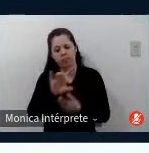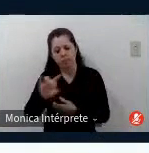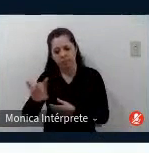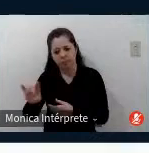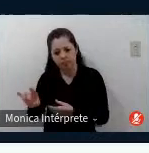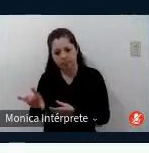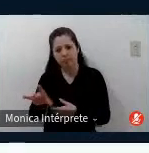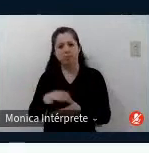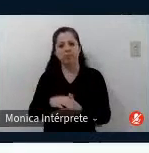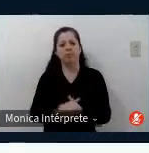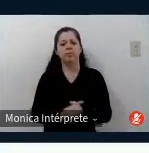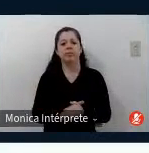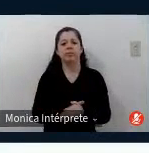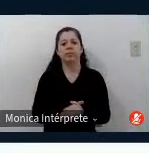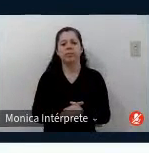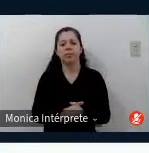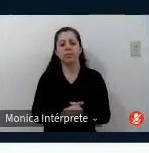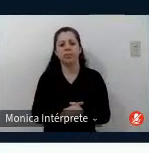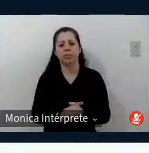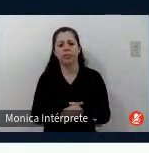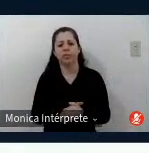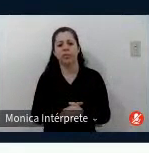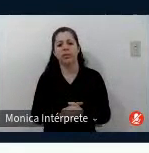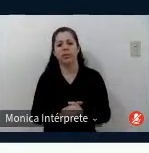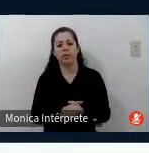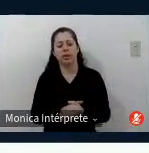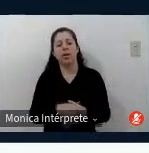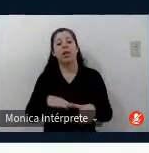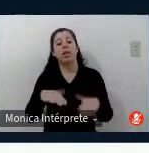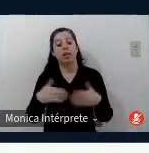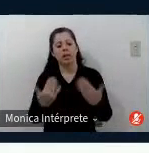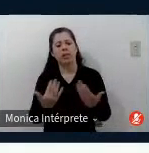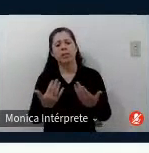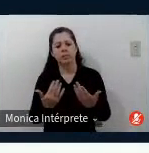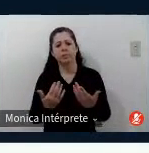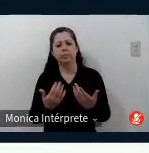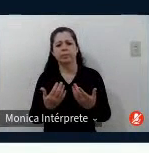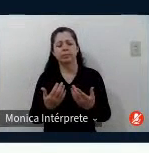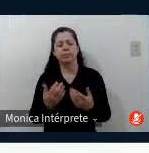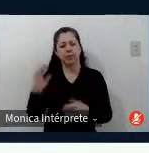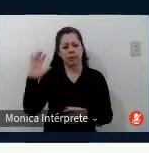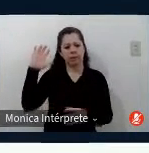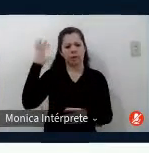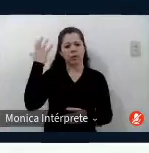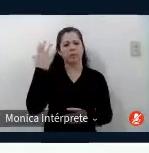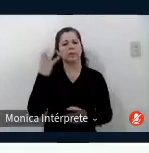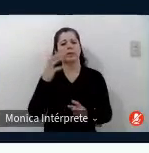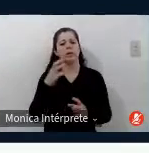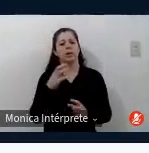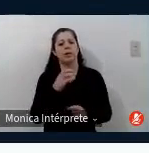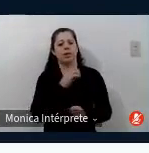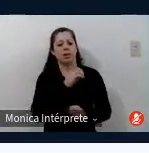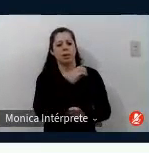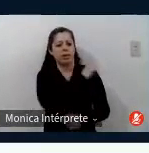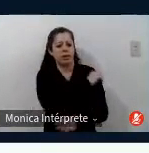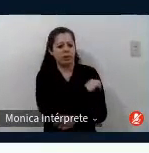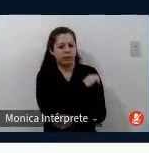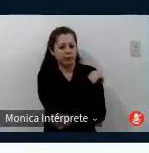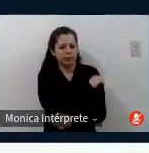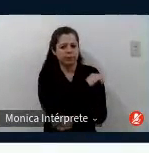Está prevista também a realização de oficinas regionais para subsidiar a elaboração de um